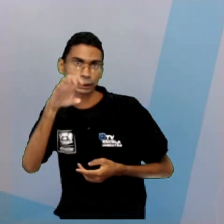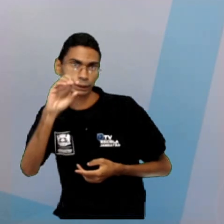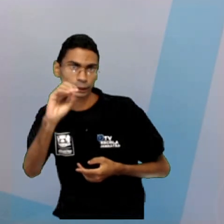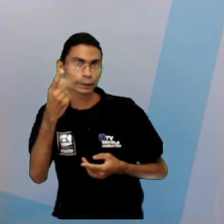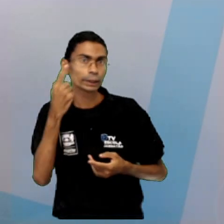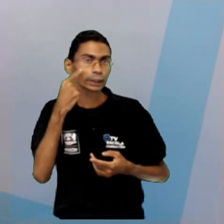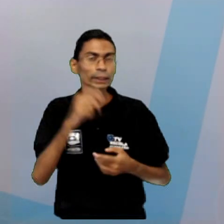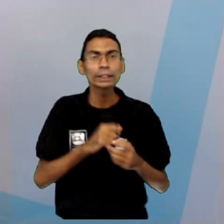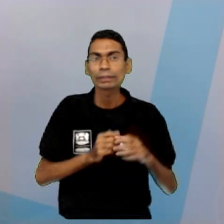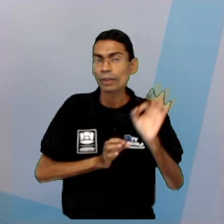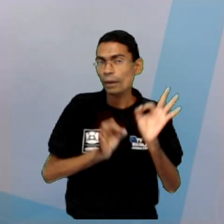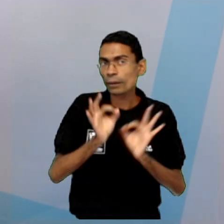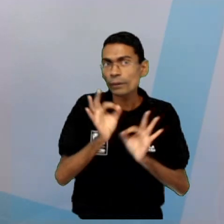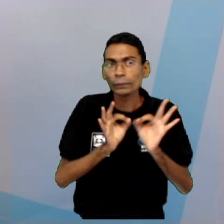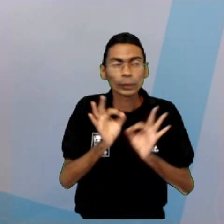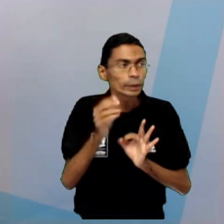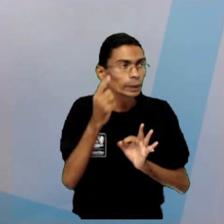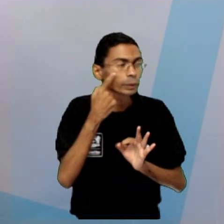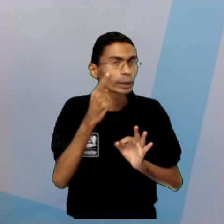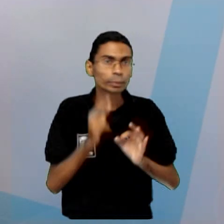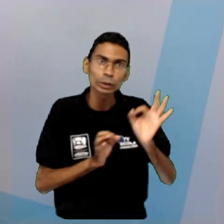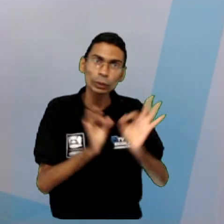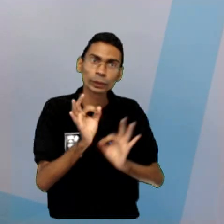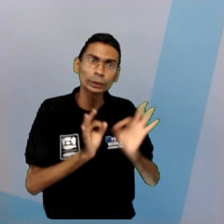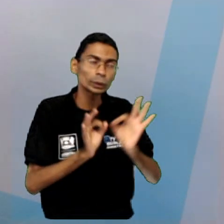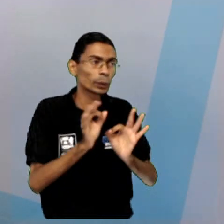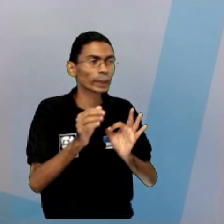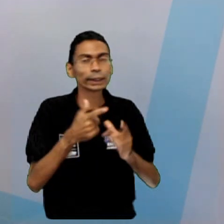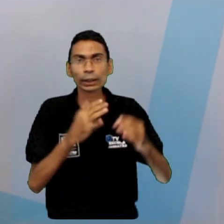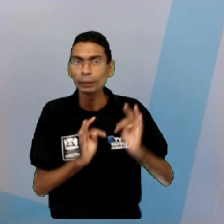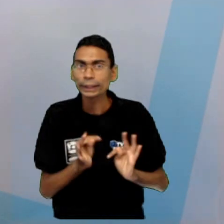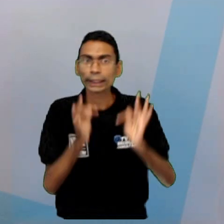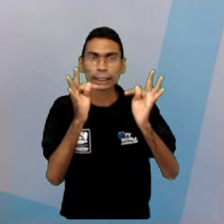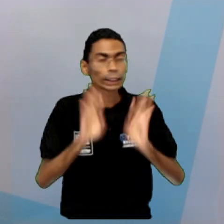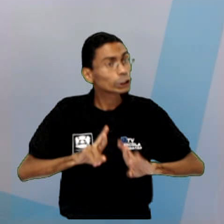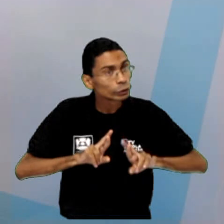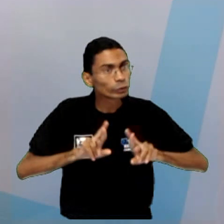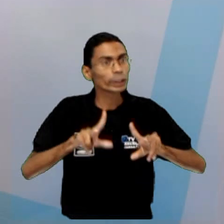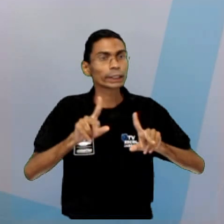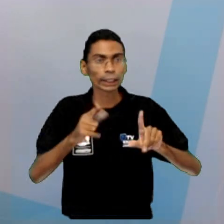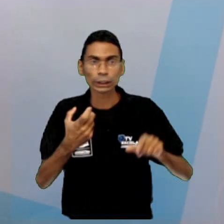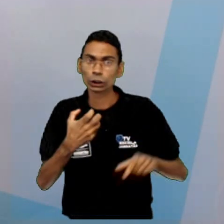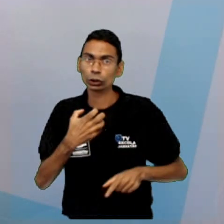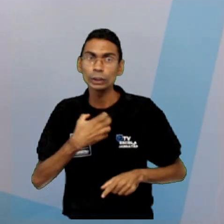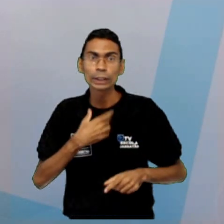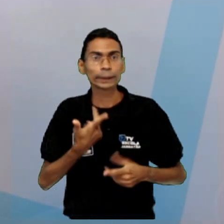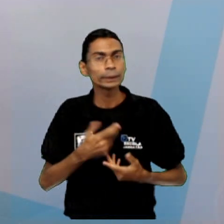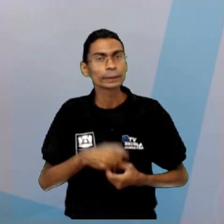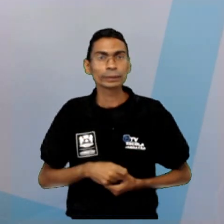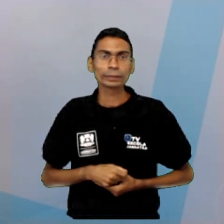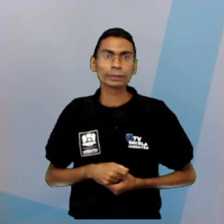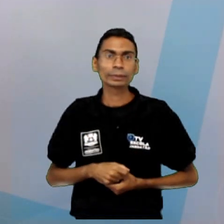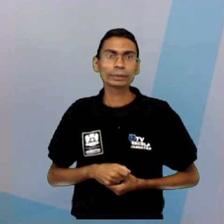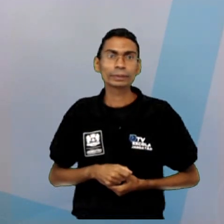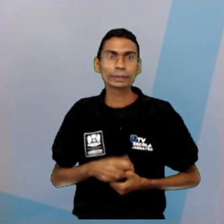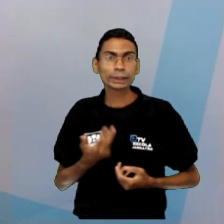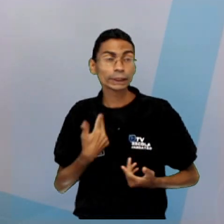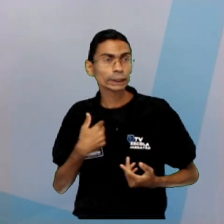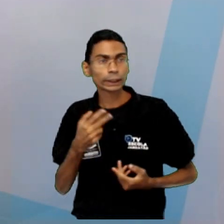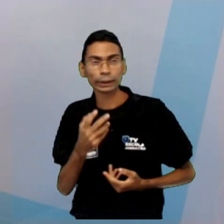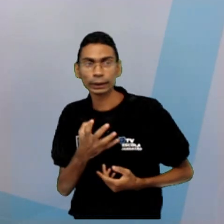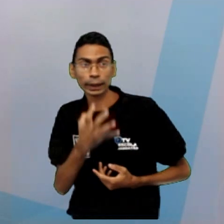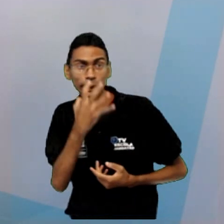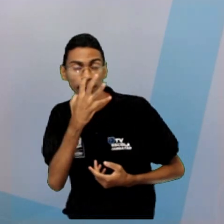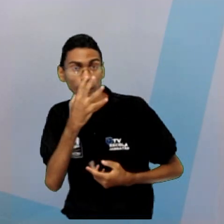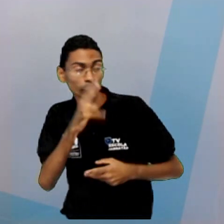de Matisse, mas da forma dele, com a técnica que ele tinha e do jeito dele. Então, ele se inspirou na tela de Henri Matisse, mas ele não copiou a